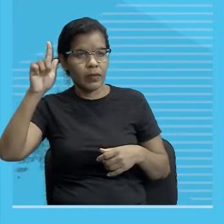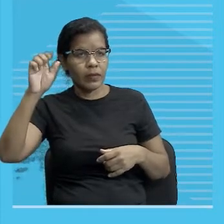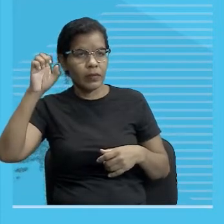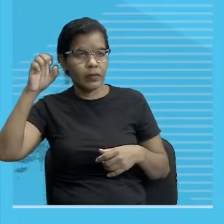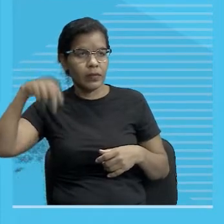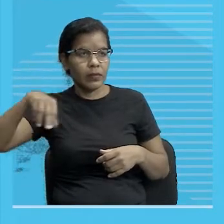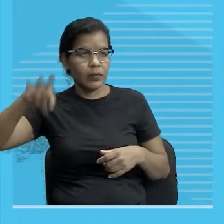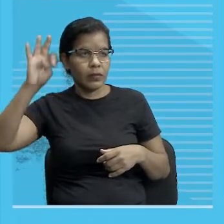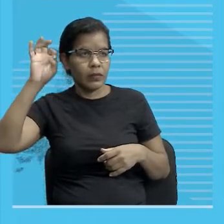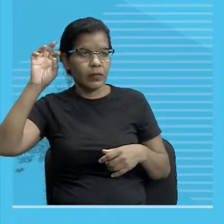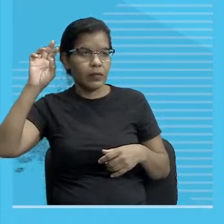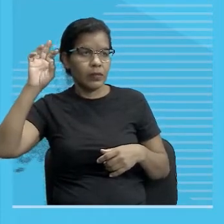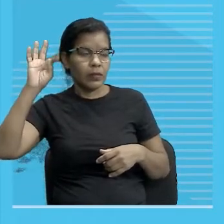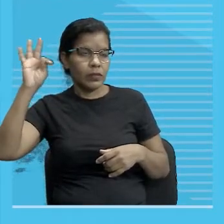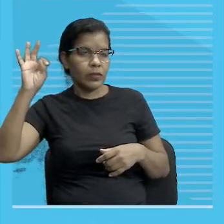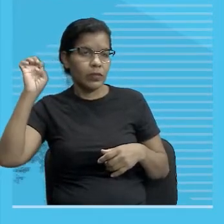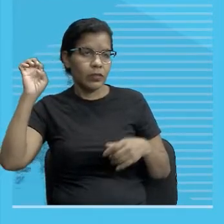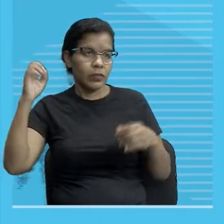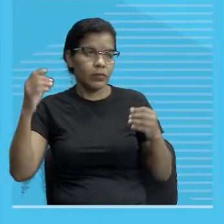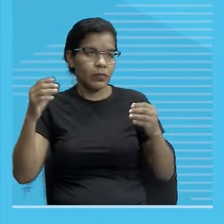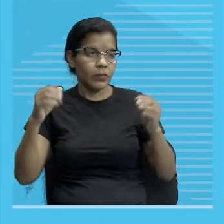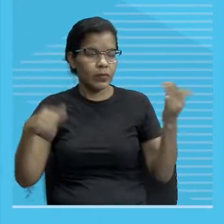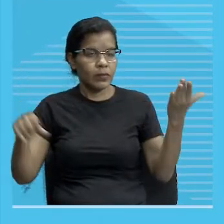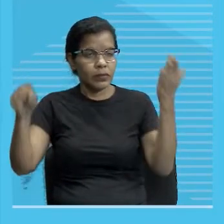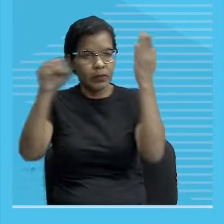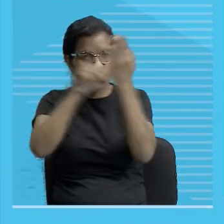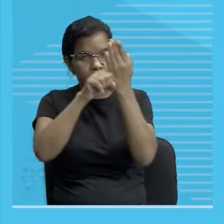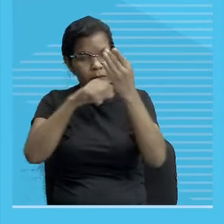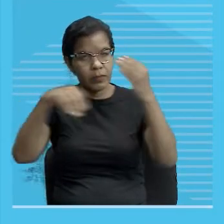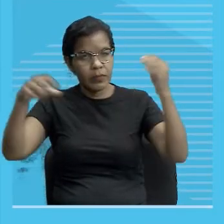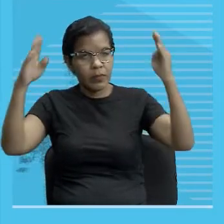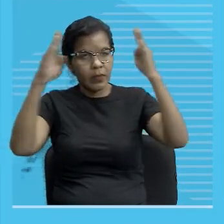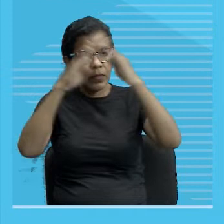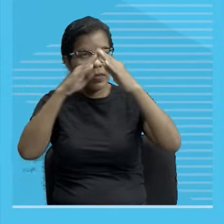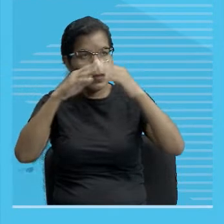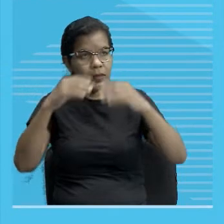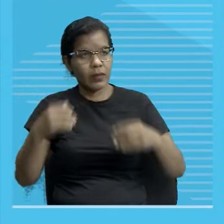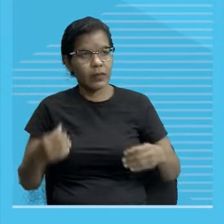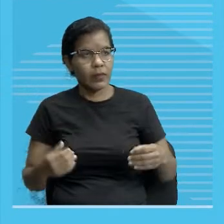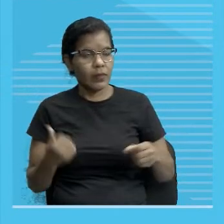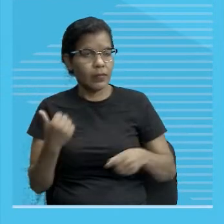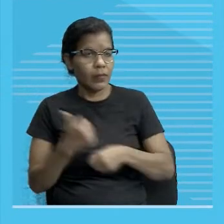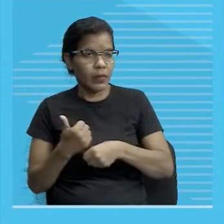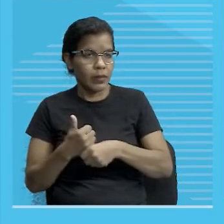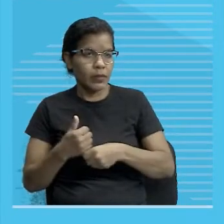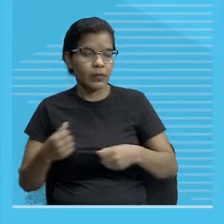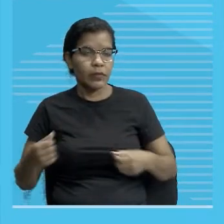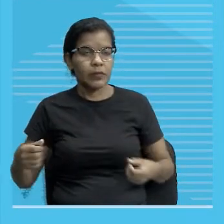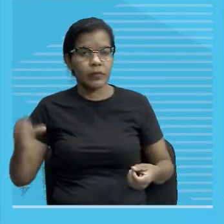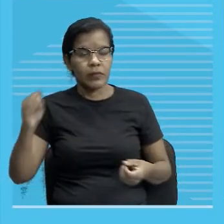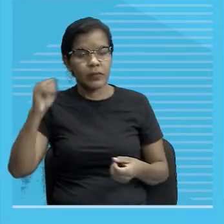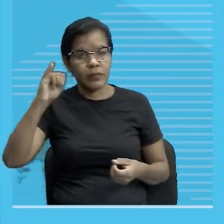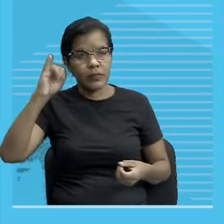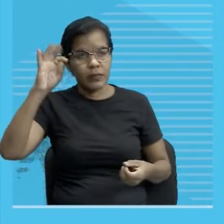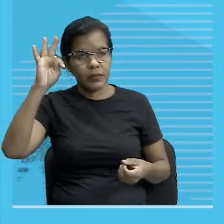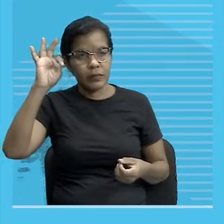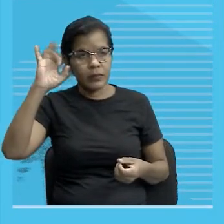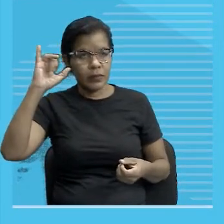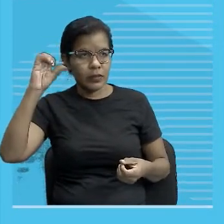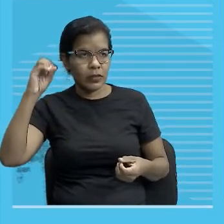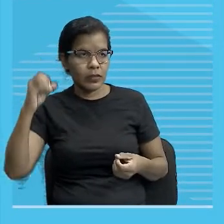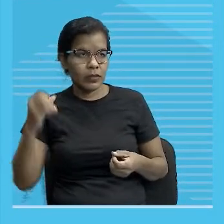casa e colocamos embaixo o substantivo sítio. Estaria aí mesmo no campo semântico, né? De morada, de lar,